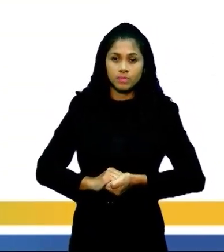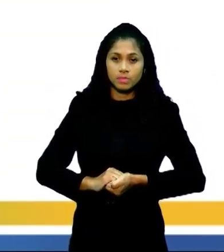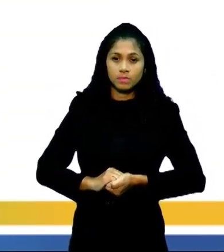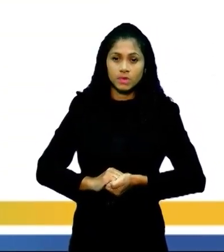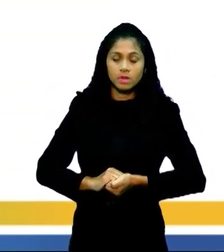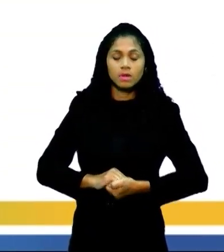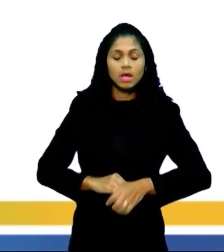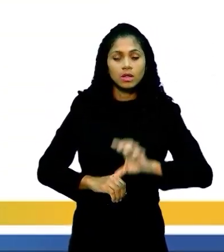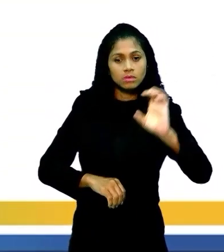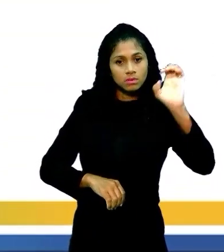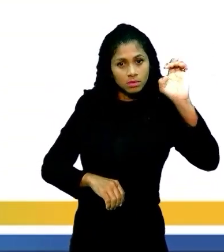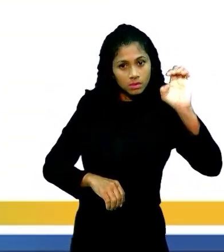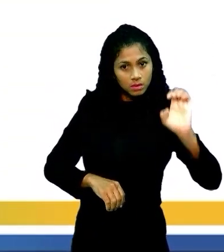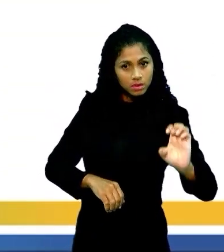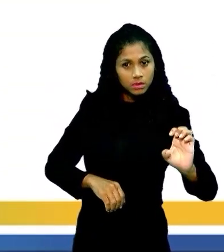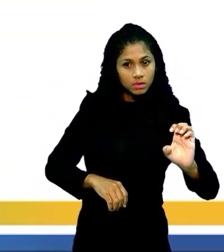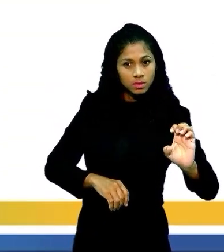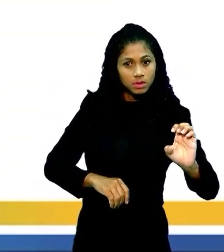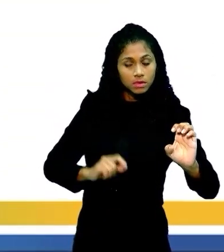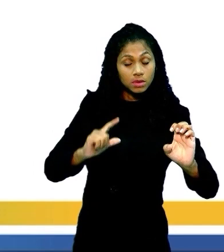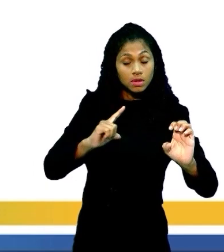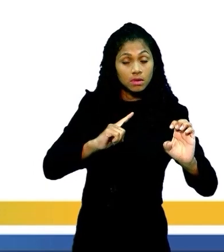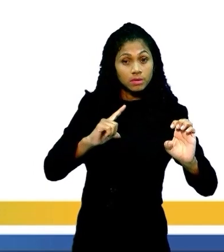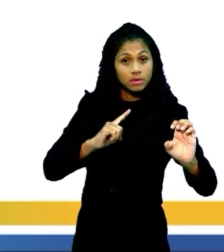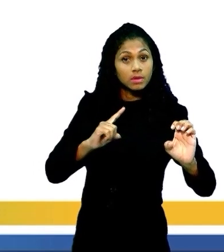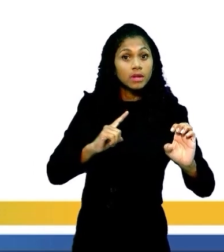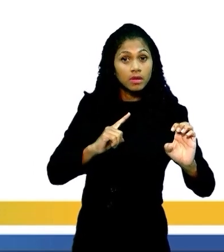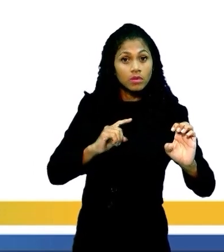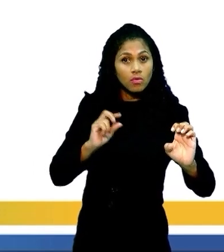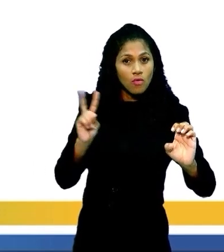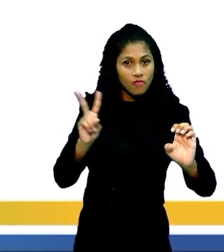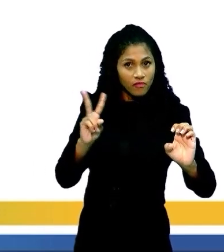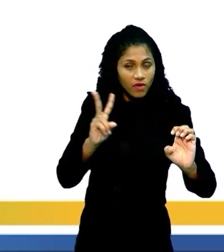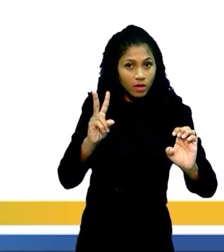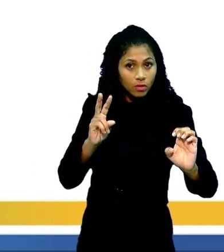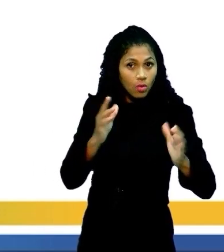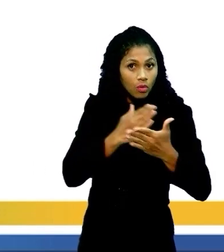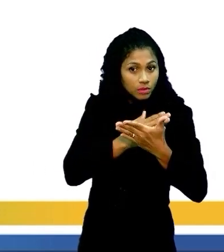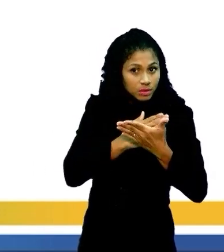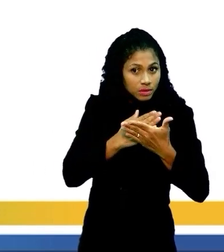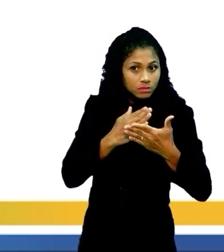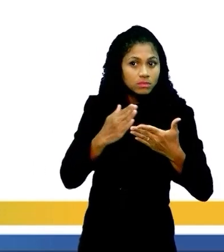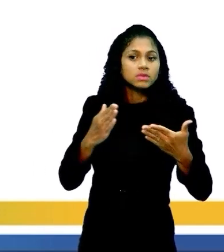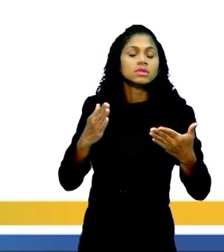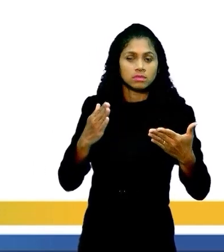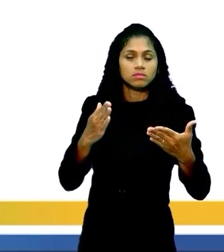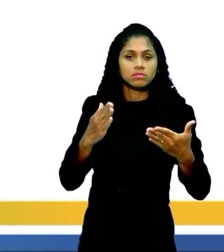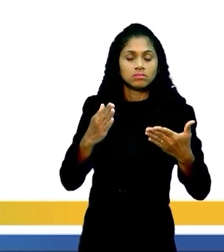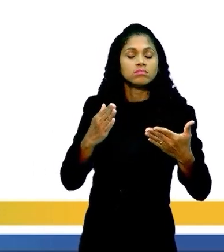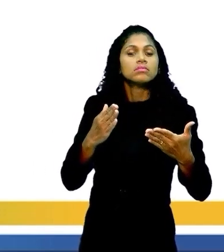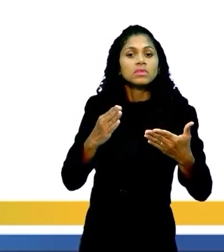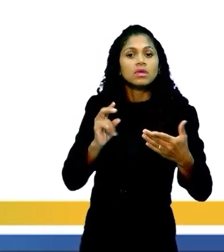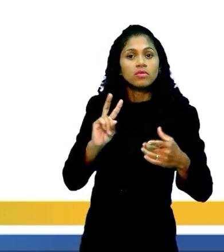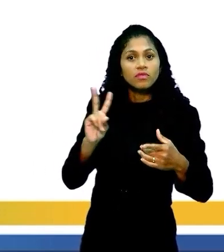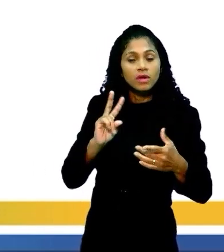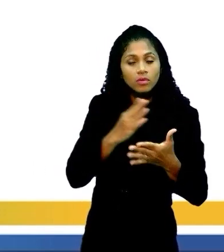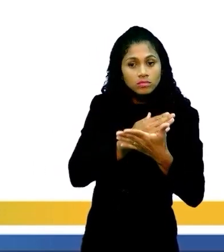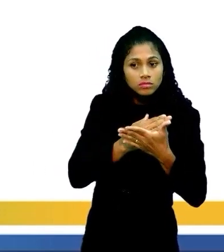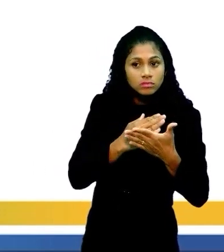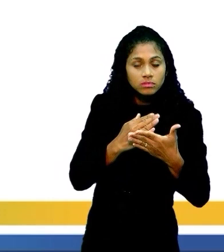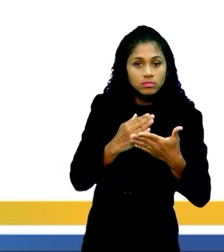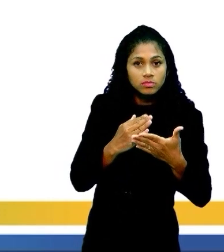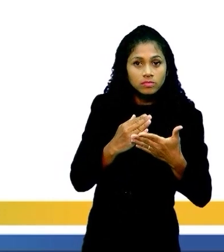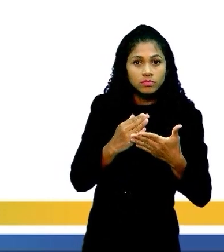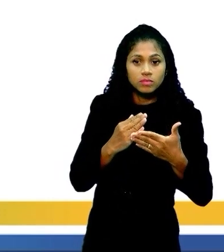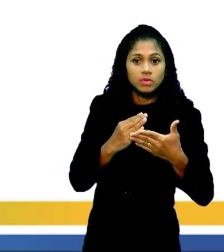Do lado esquerdo, temos o custo inicial, com os valores iniciais multiplicado pela quantidade